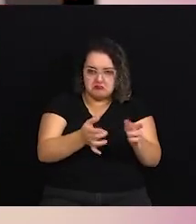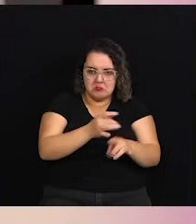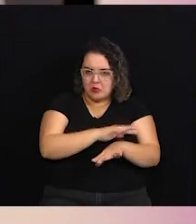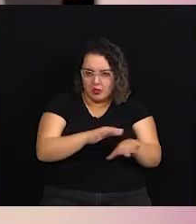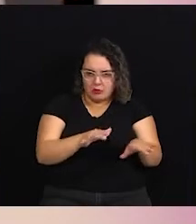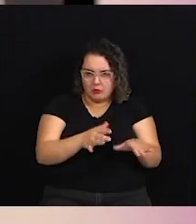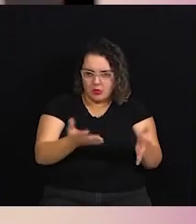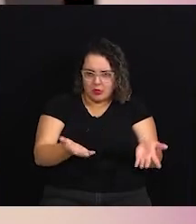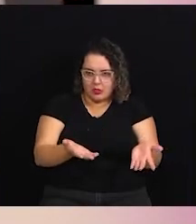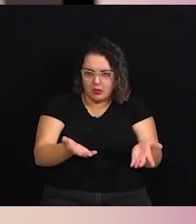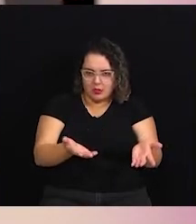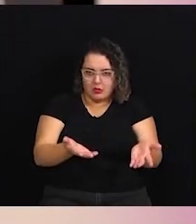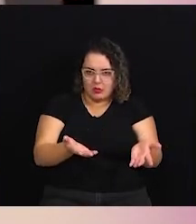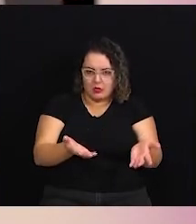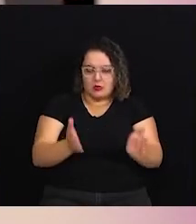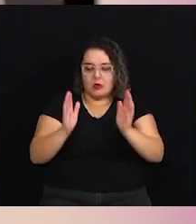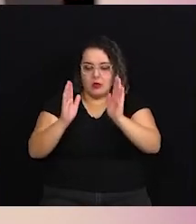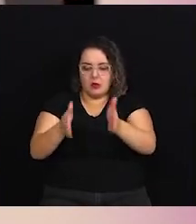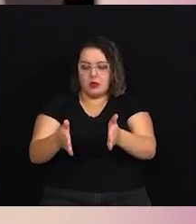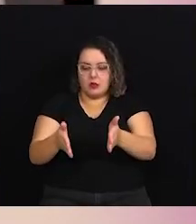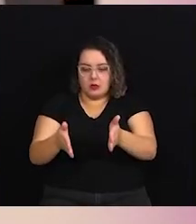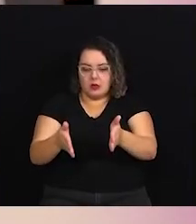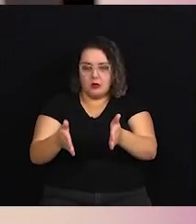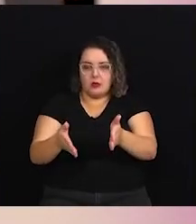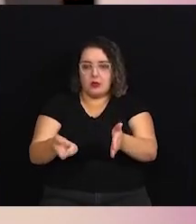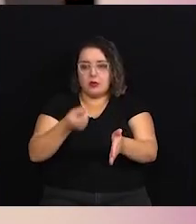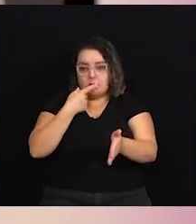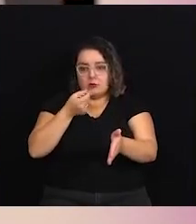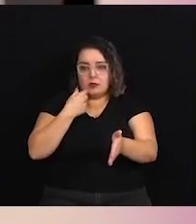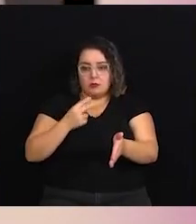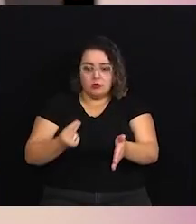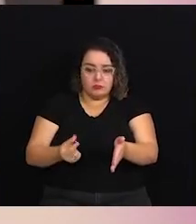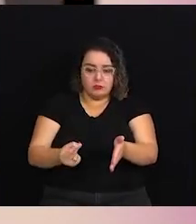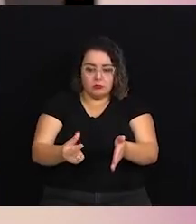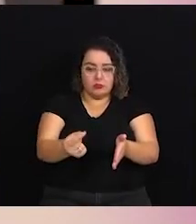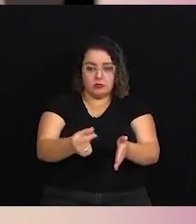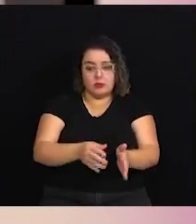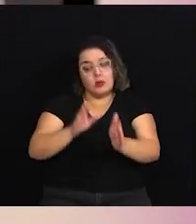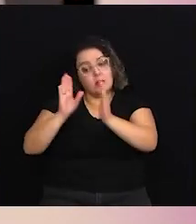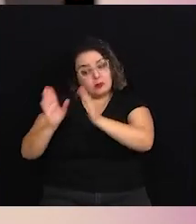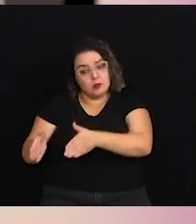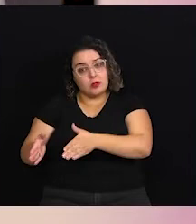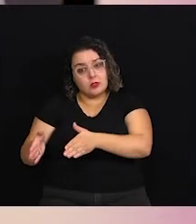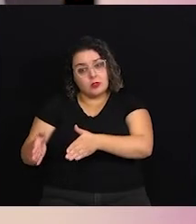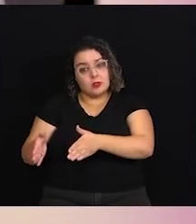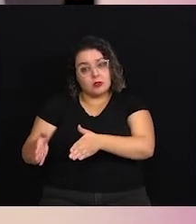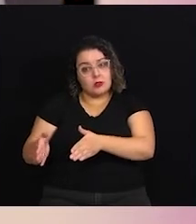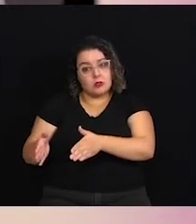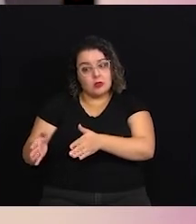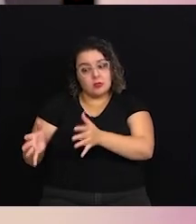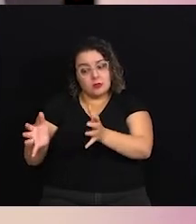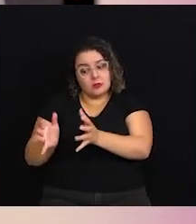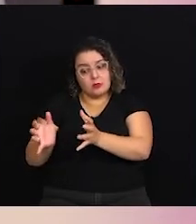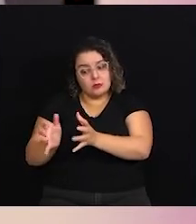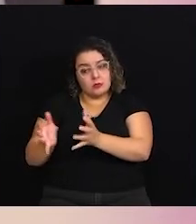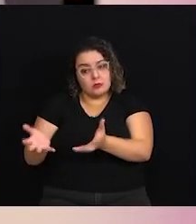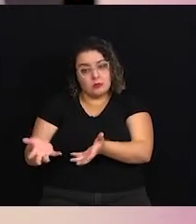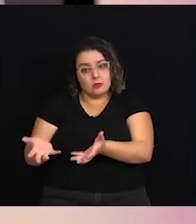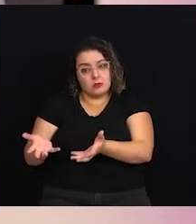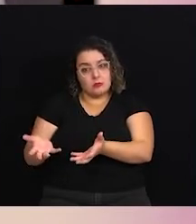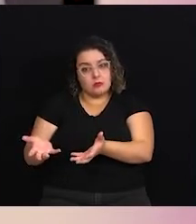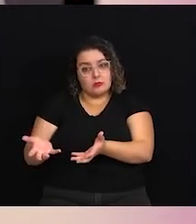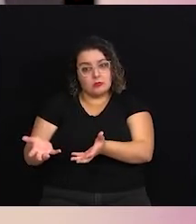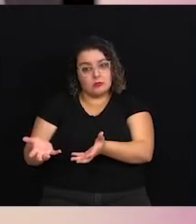período só no blog do meio ela vai ter que tomar um remédio para ficar sem crise e por outro lado e ter um grupo